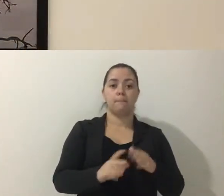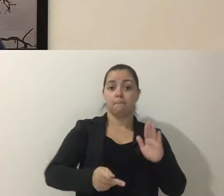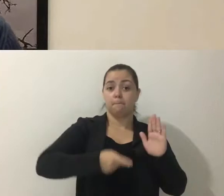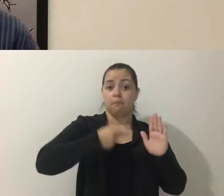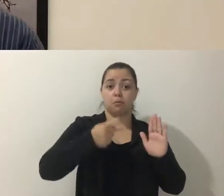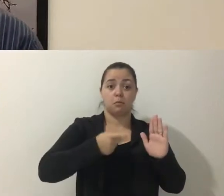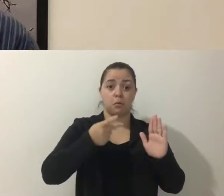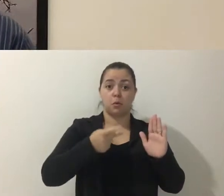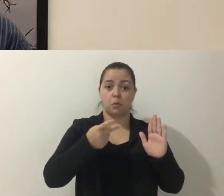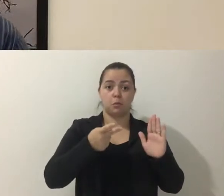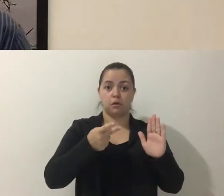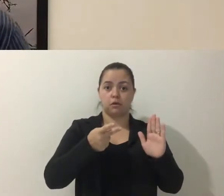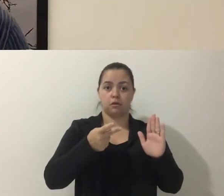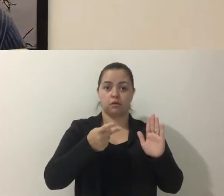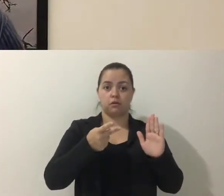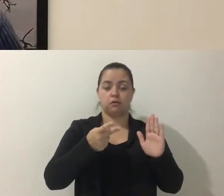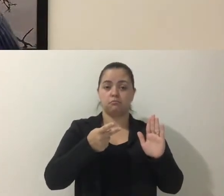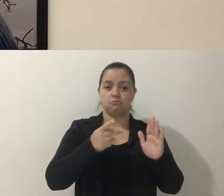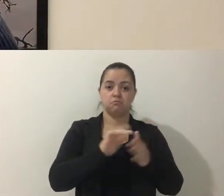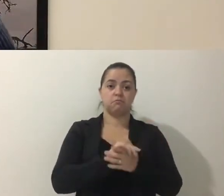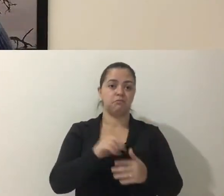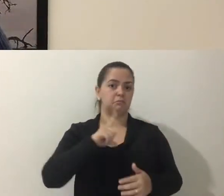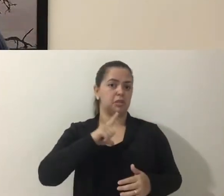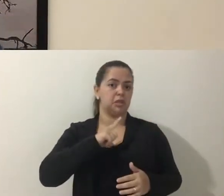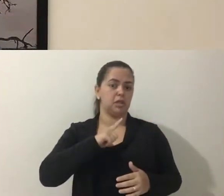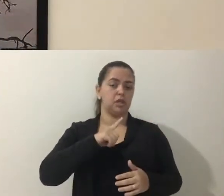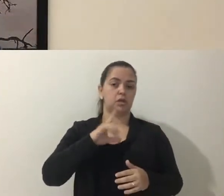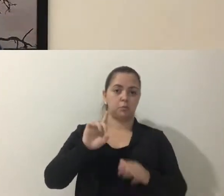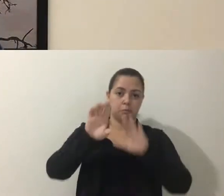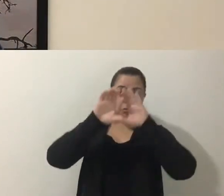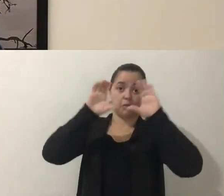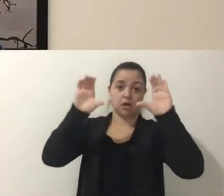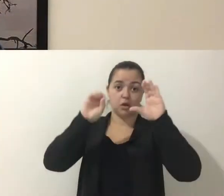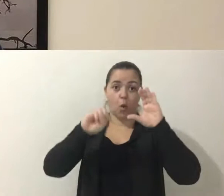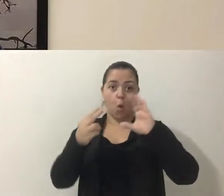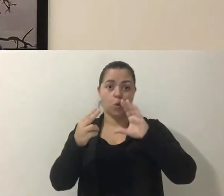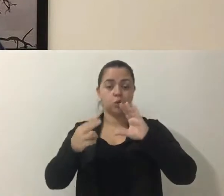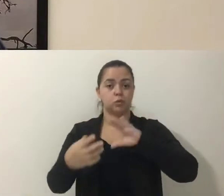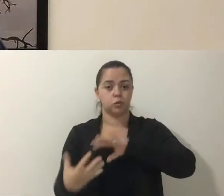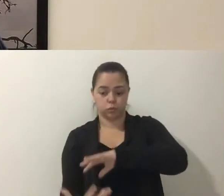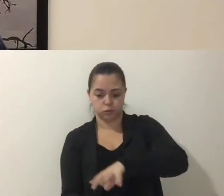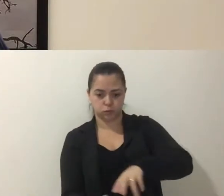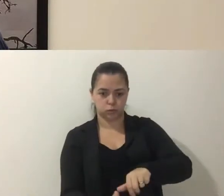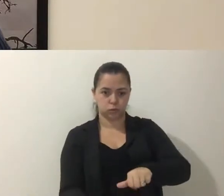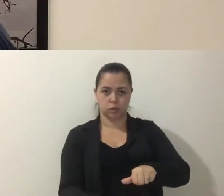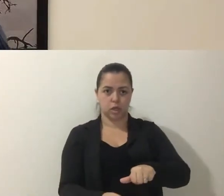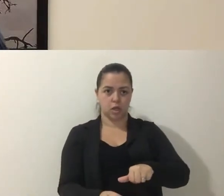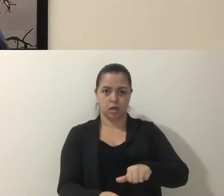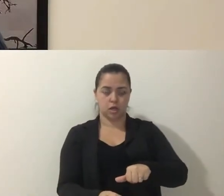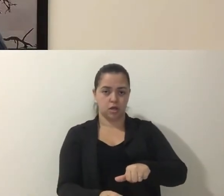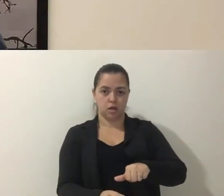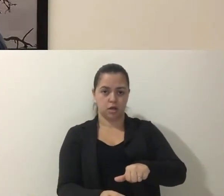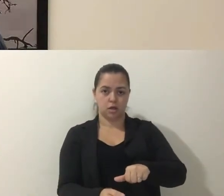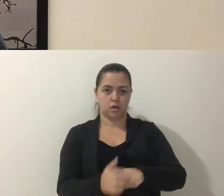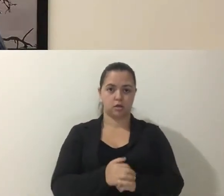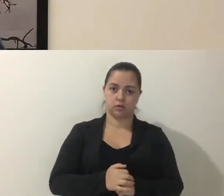Deus, nem pela terra, por ser estrado de seus pés, nem por Jerusalém, por ser a cidade do grande rei. Não jure